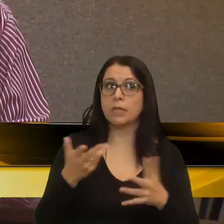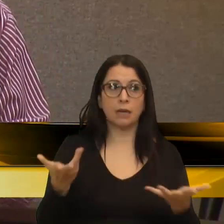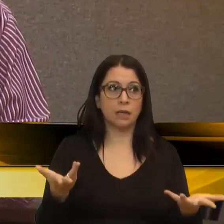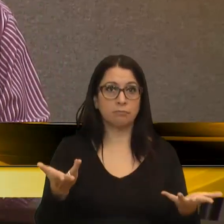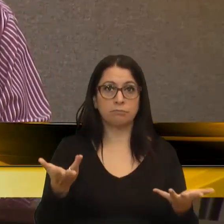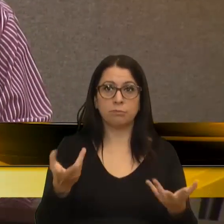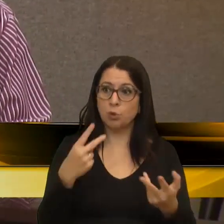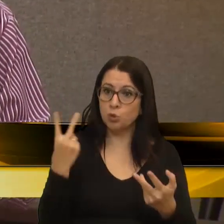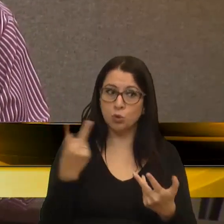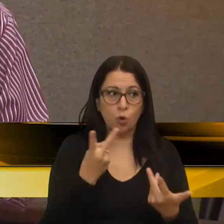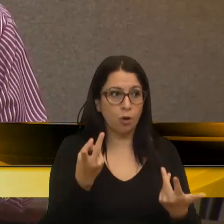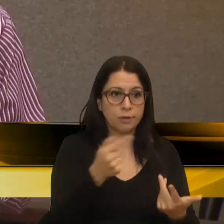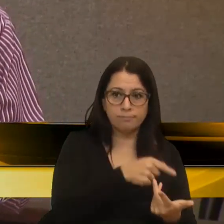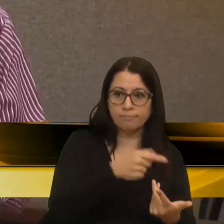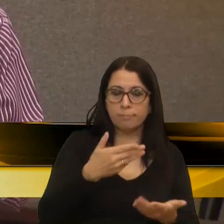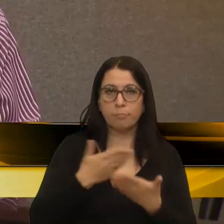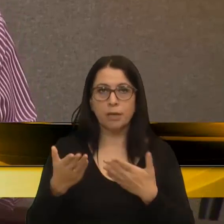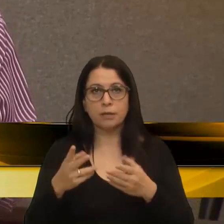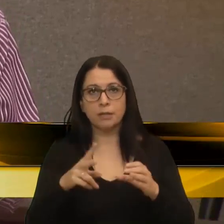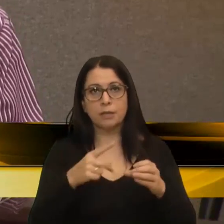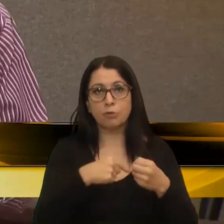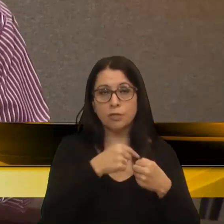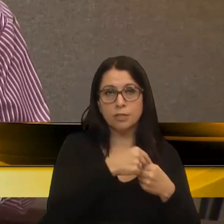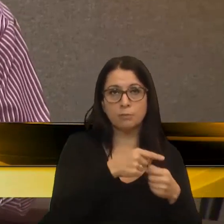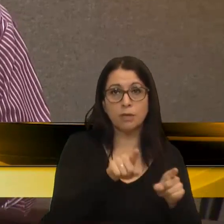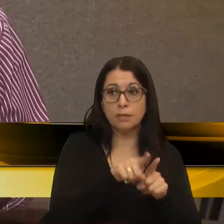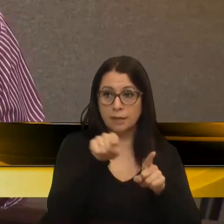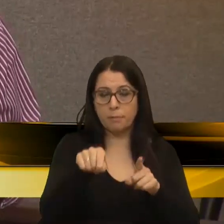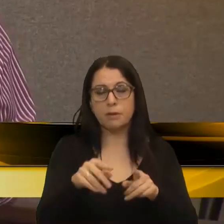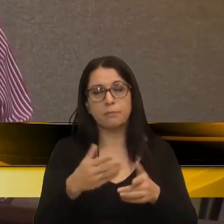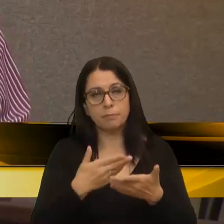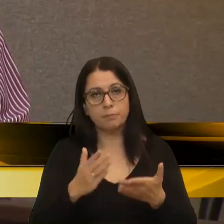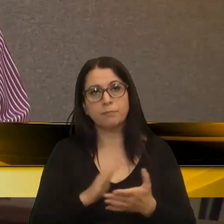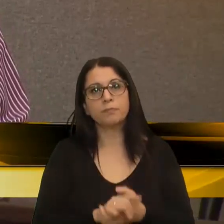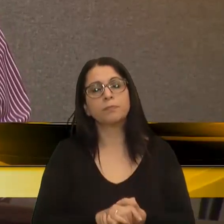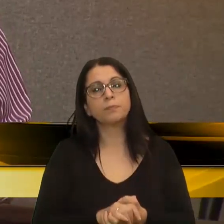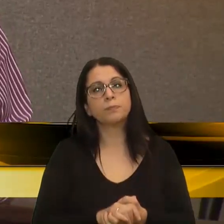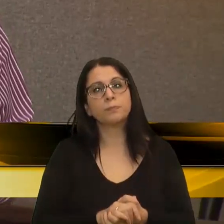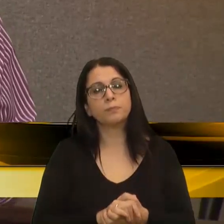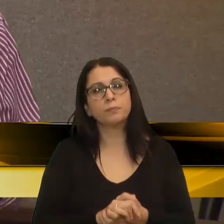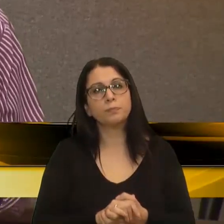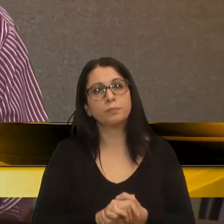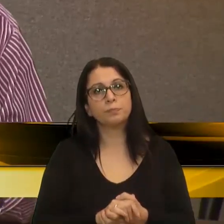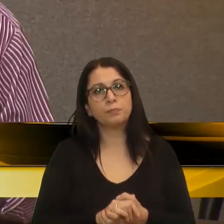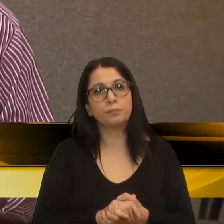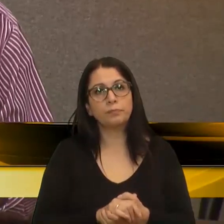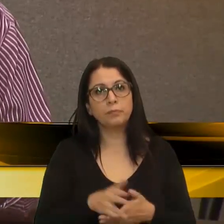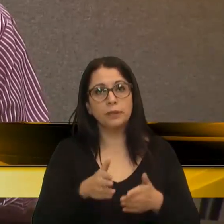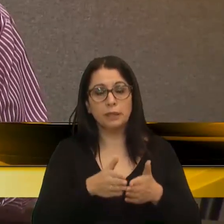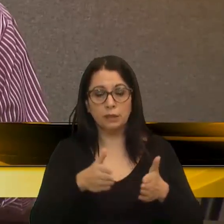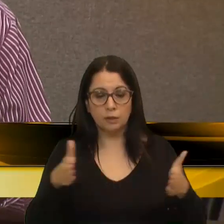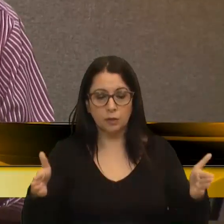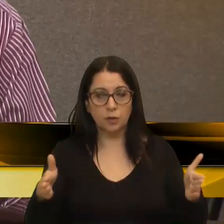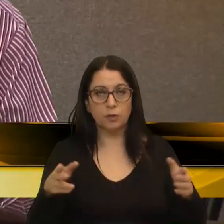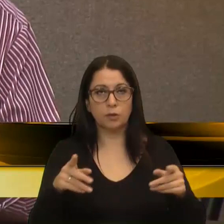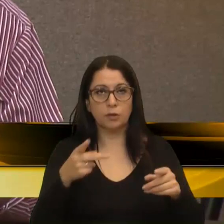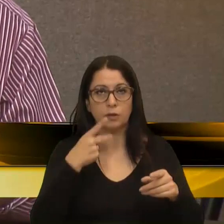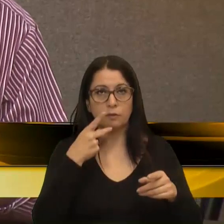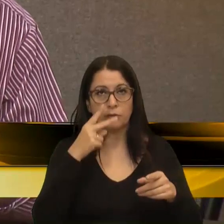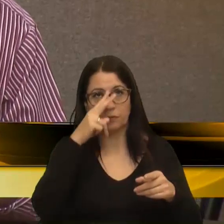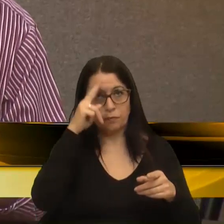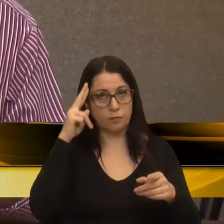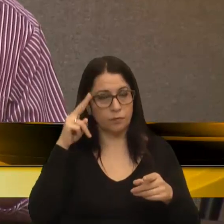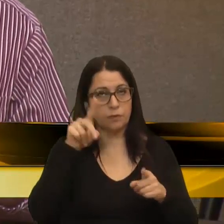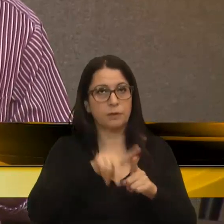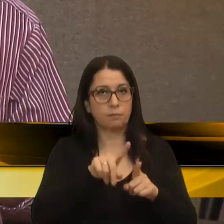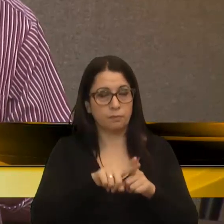embretados, porque os dois lados perdem, o município perde e eles também perdem. Com relação à largura da estrada, que o vereador Ruas